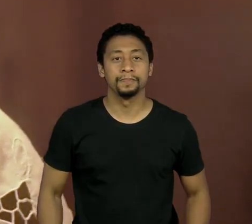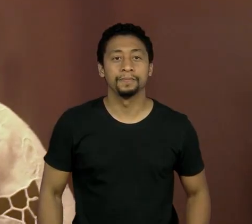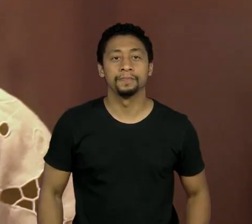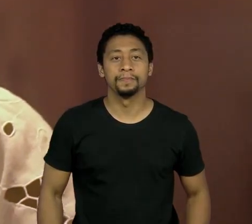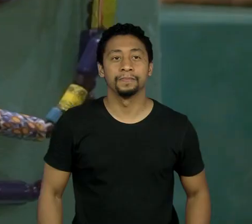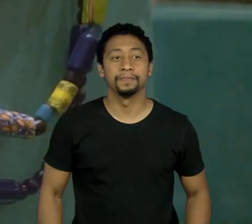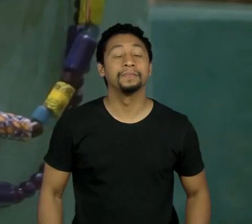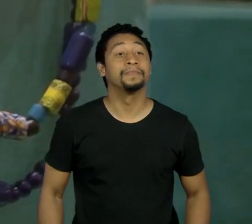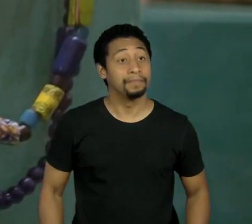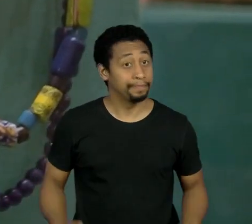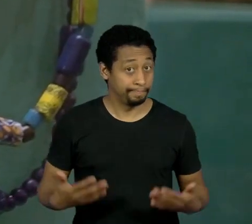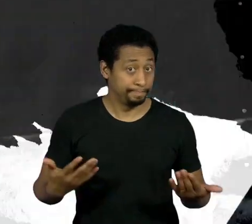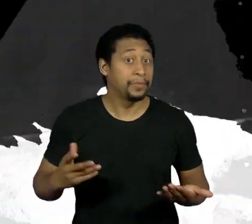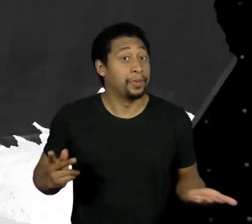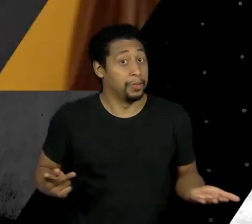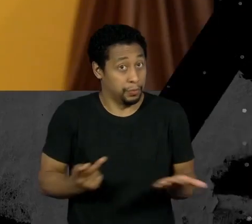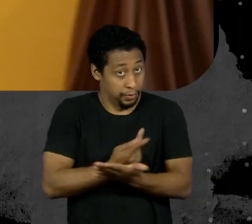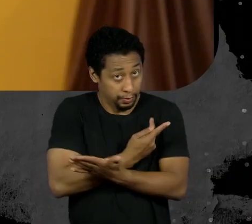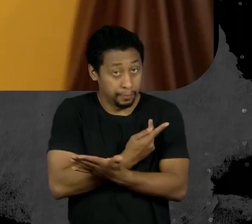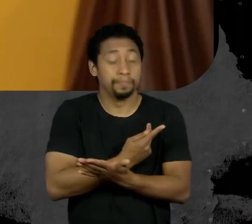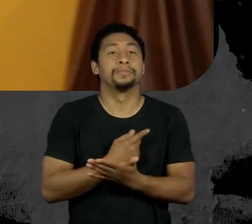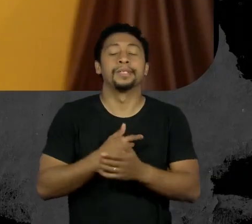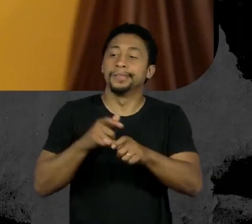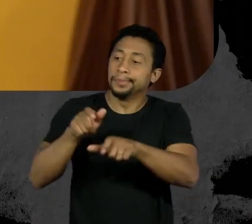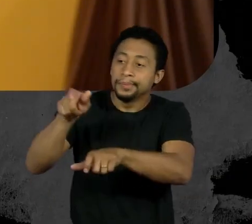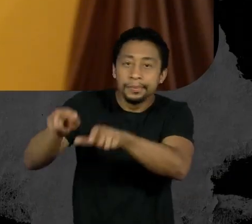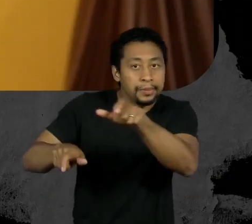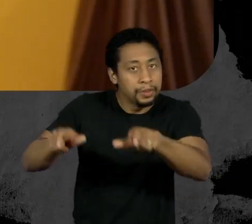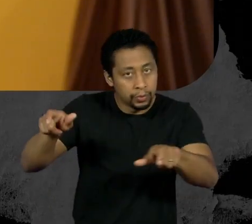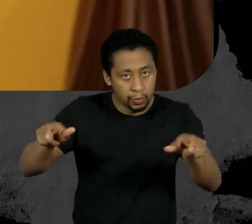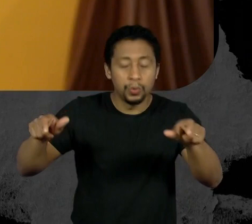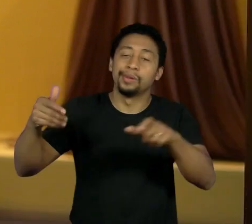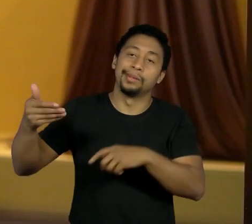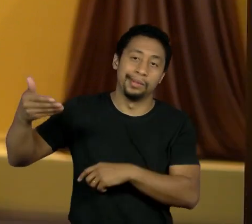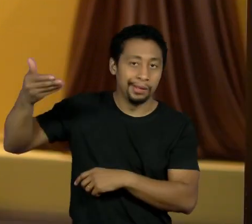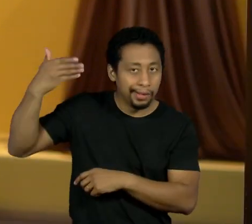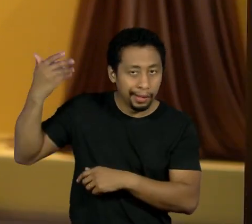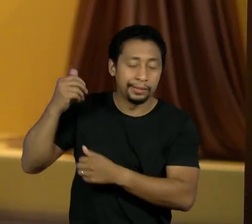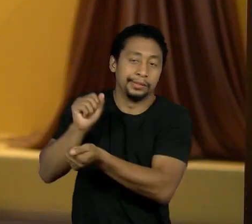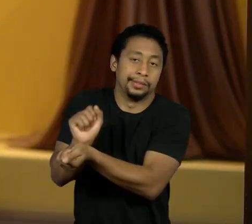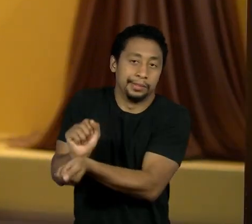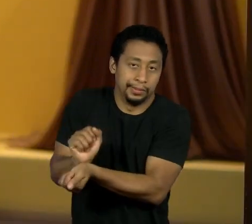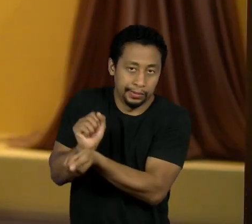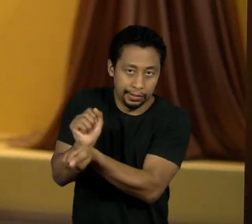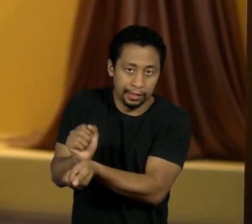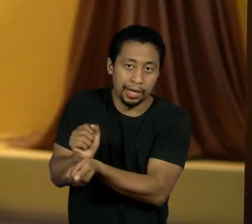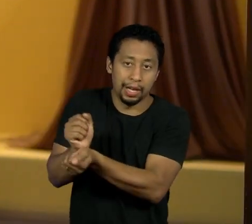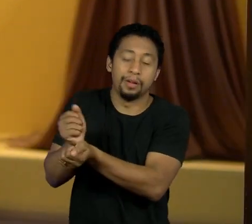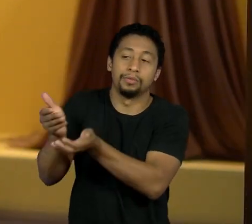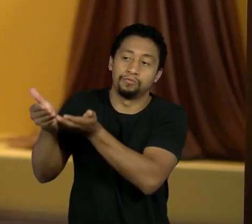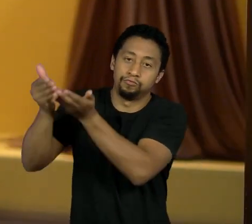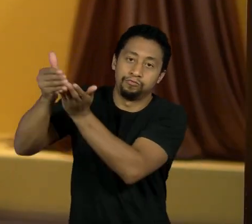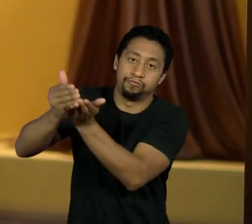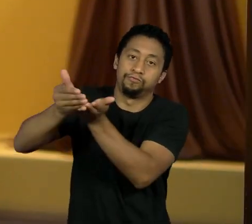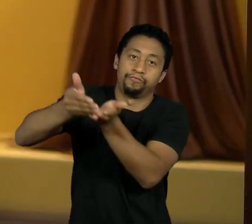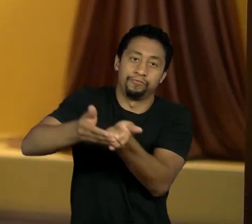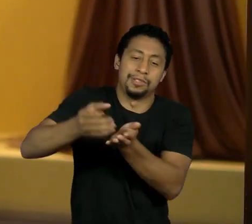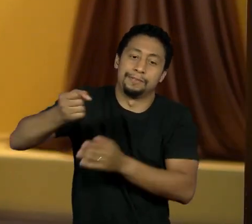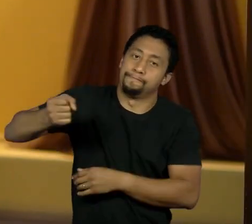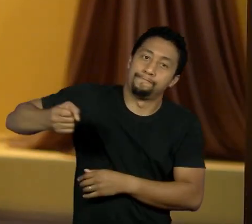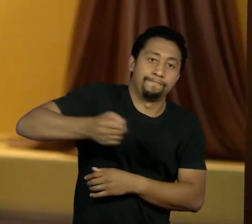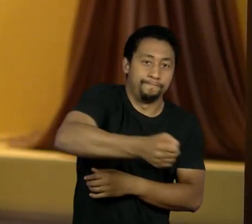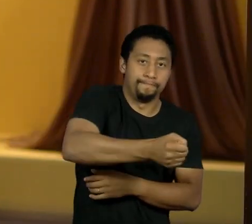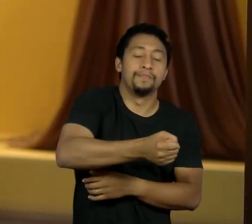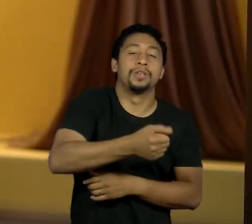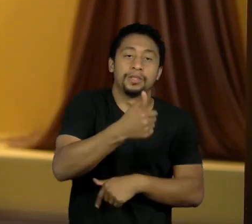Nós tivemos um contingente muito grande de pessoas que vieram escravizadas para trabalhar aqui de maneira forçada no Brasil. E com